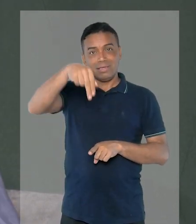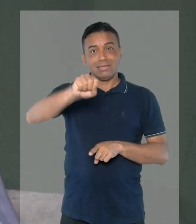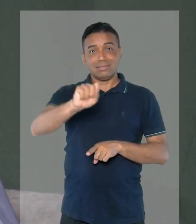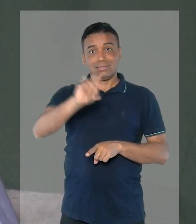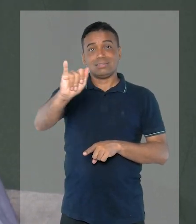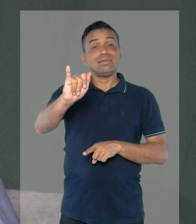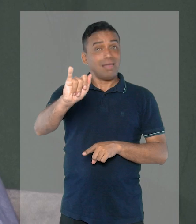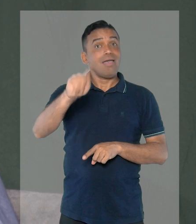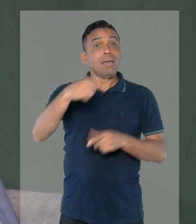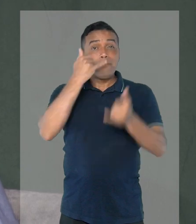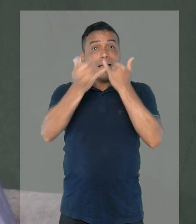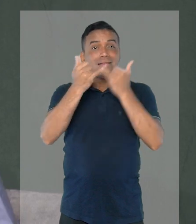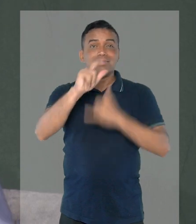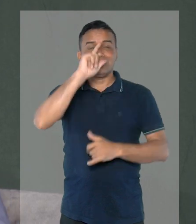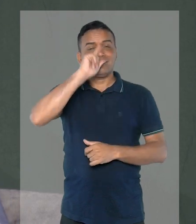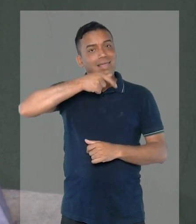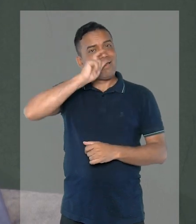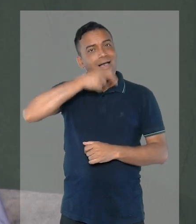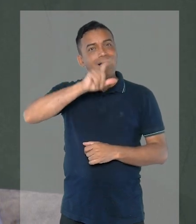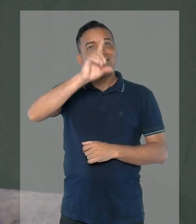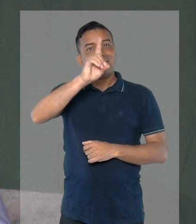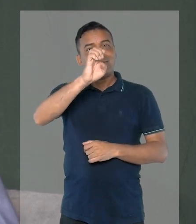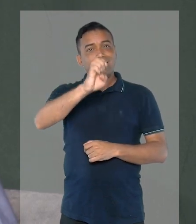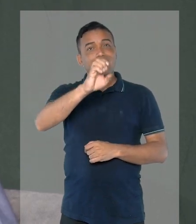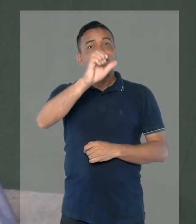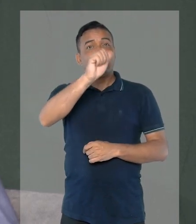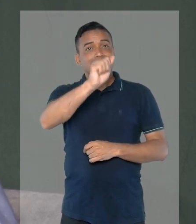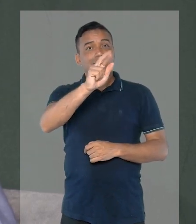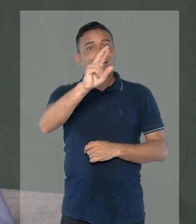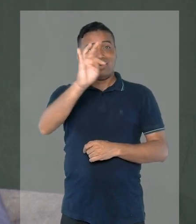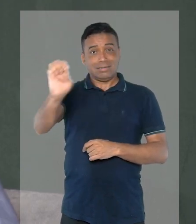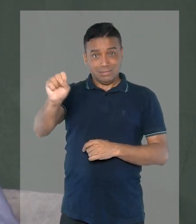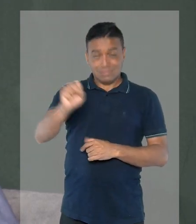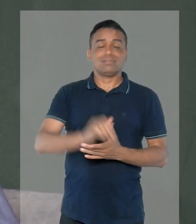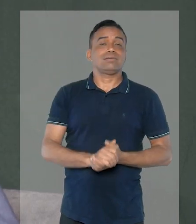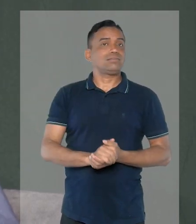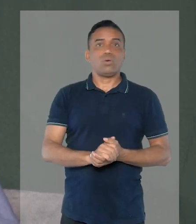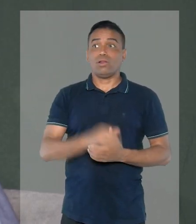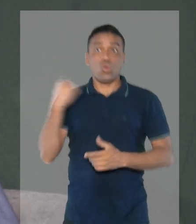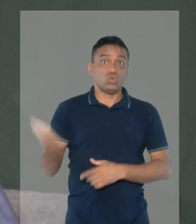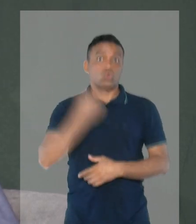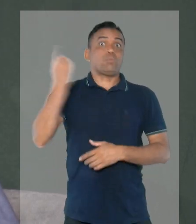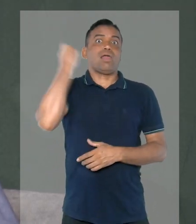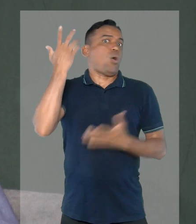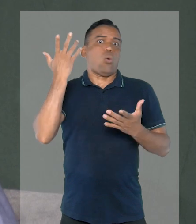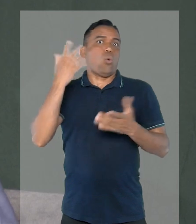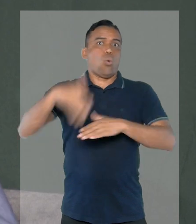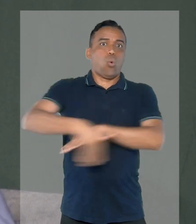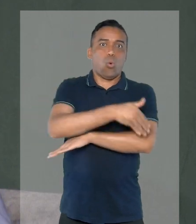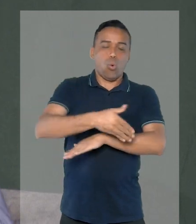uma erudição muito impressionante. Mas é alguém, assim, ele não é o longe do turbilhão da rua, beneditino